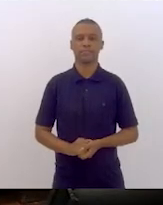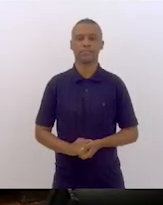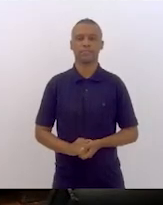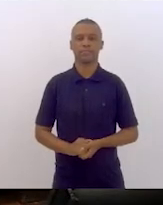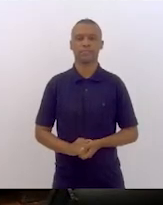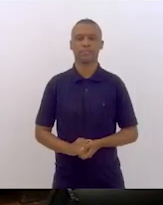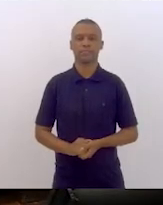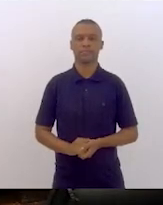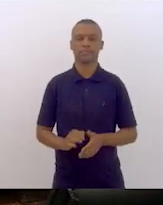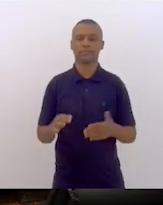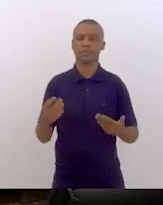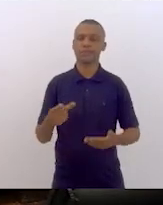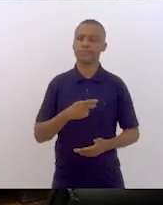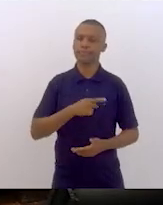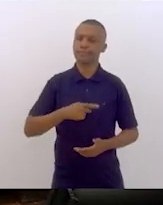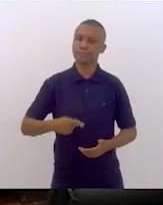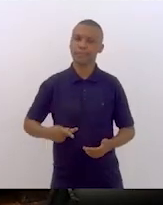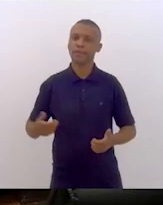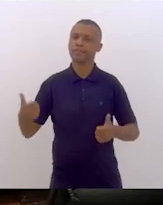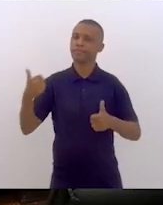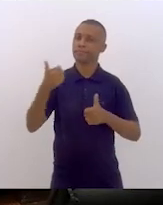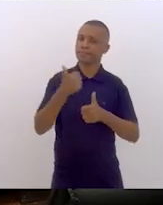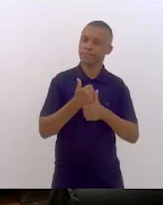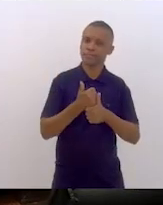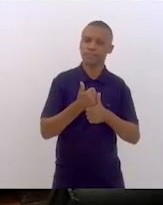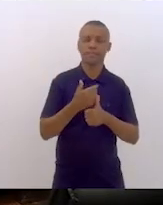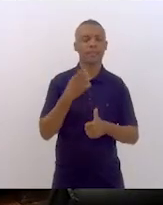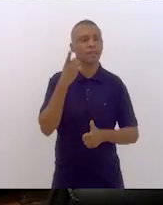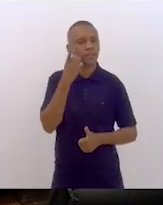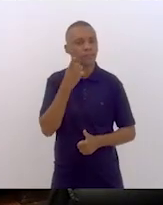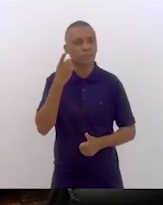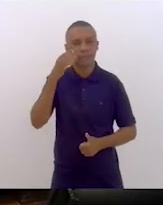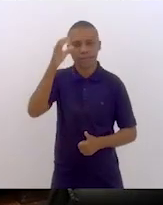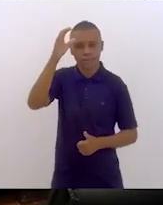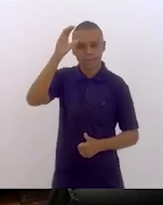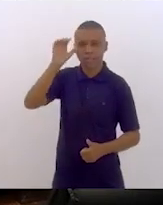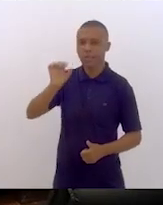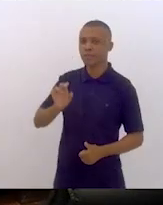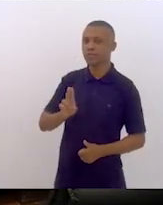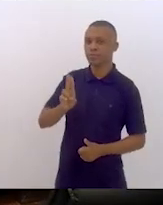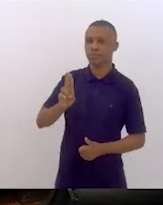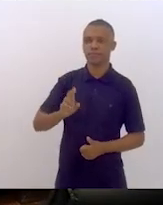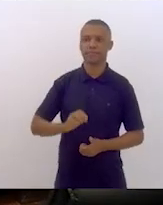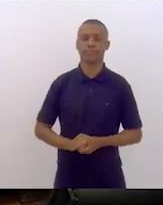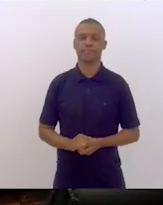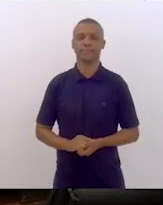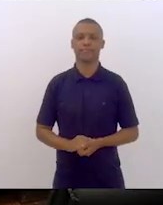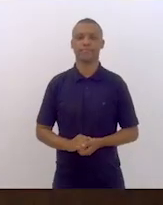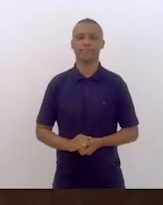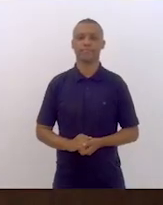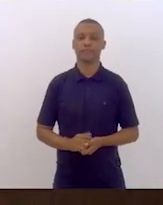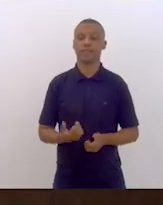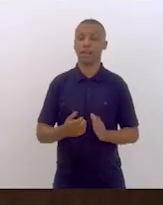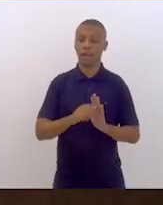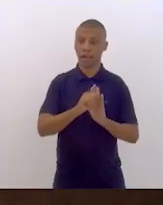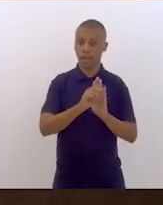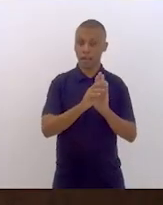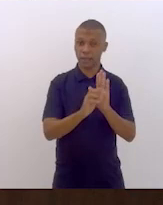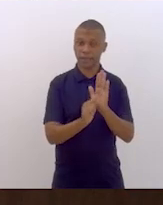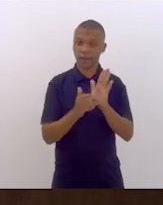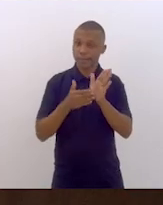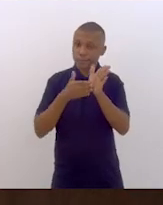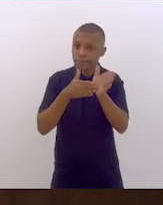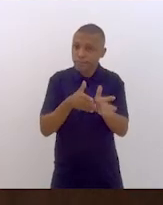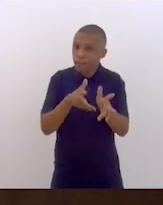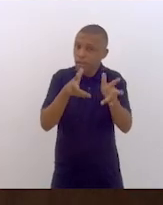senhora Presidente deputada tia Ju a ata reflete com